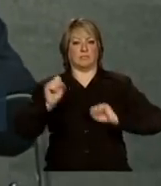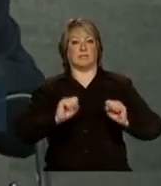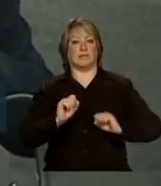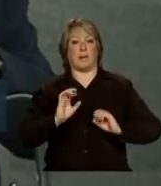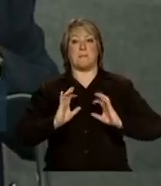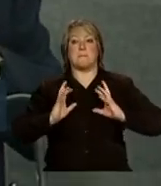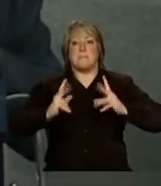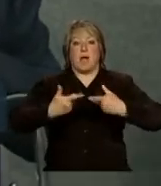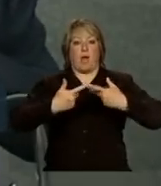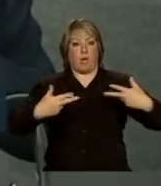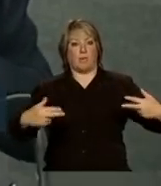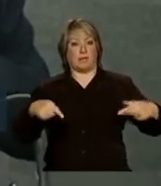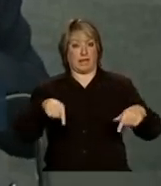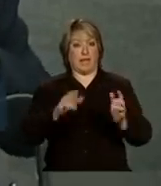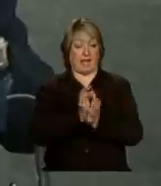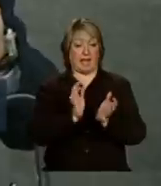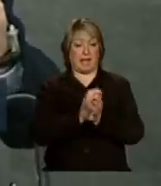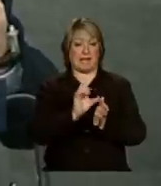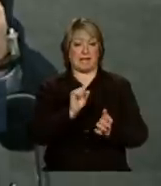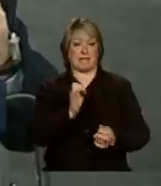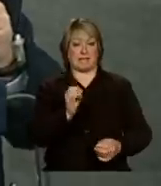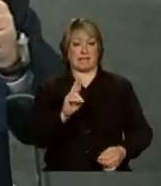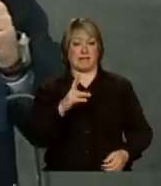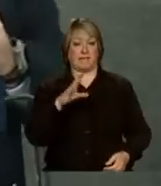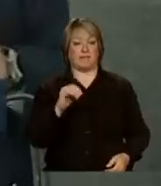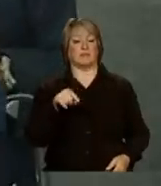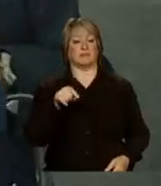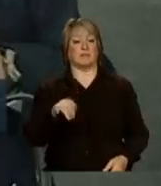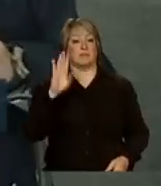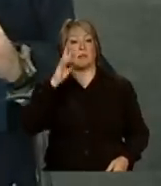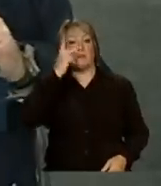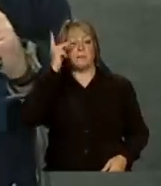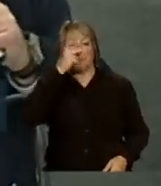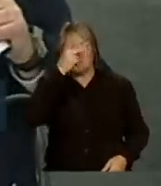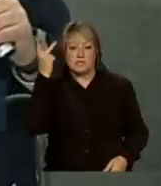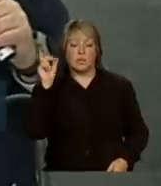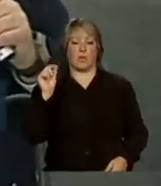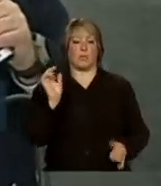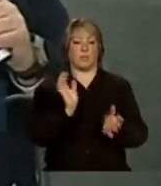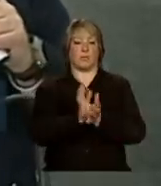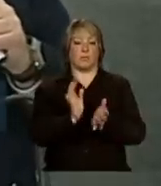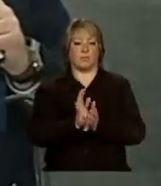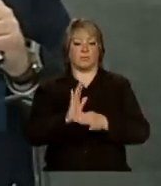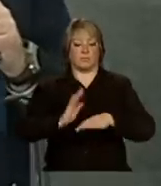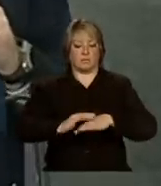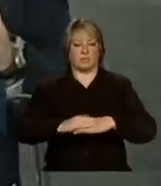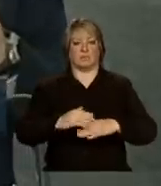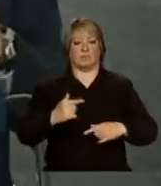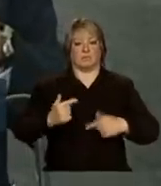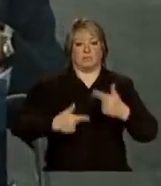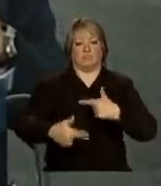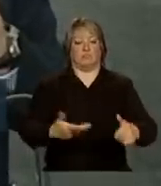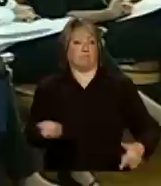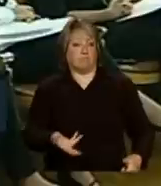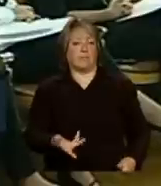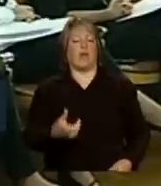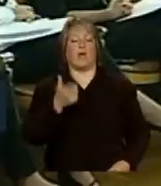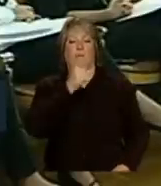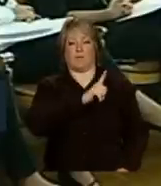na área de serviço é a atitude das pessoas que define o ritmo certo